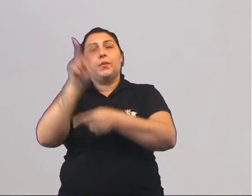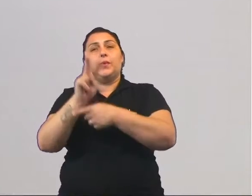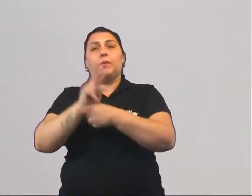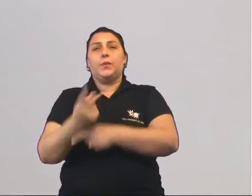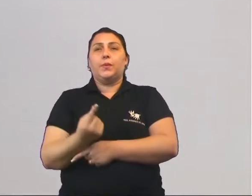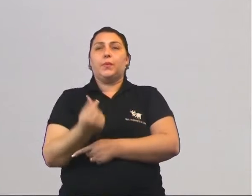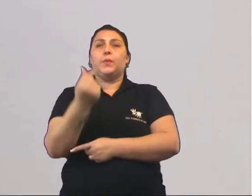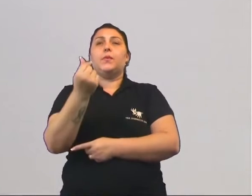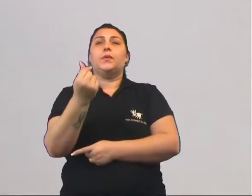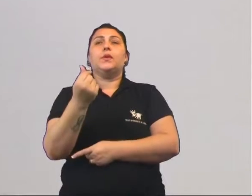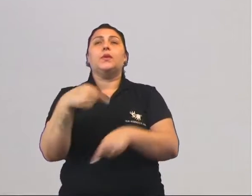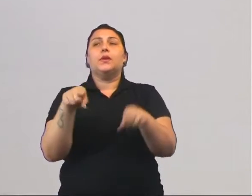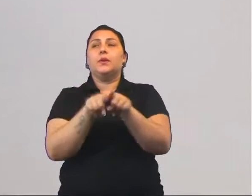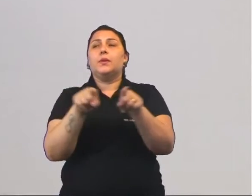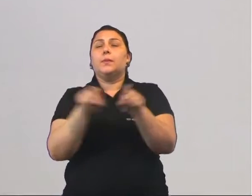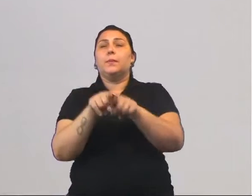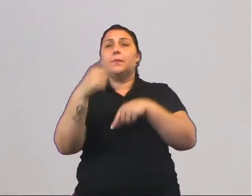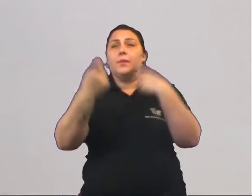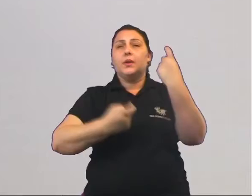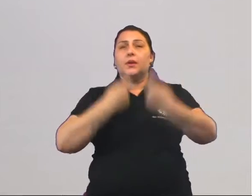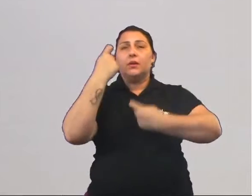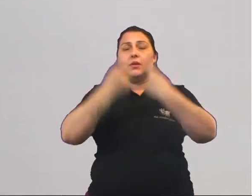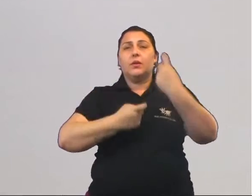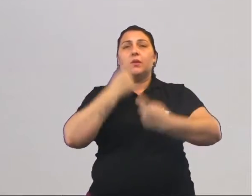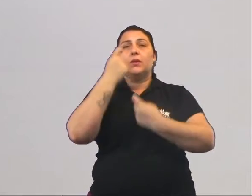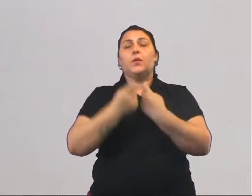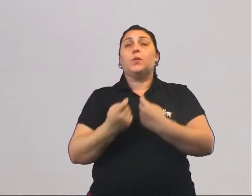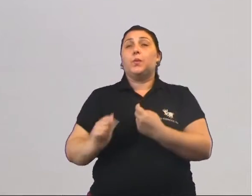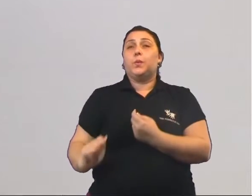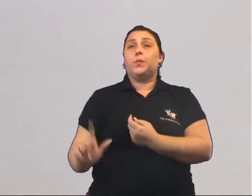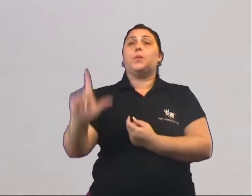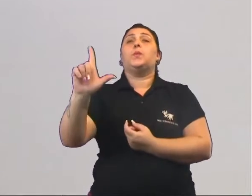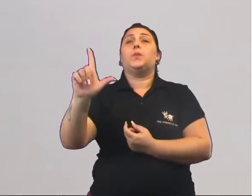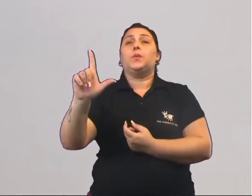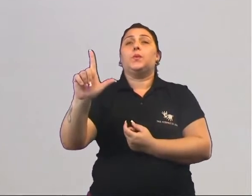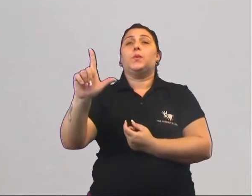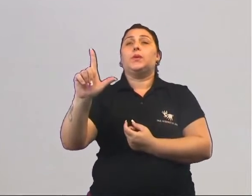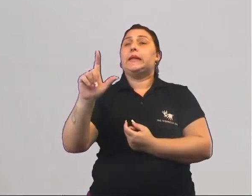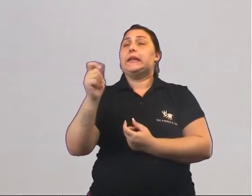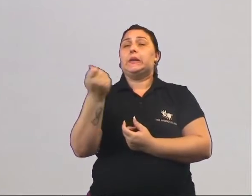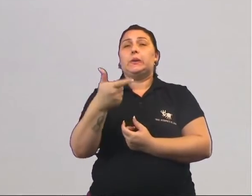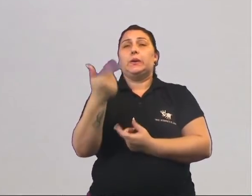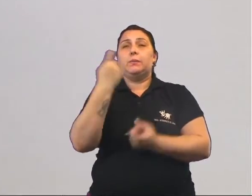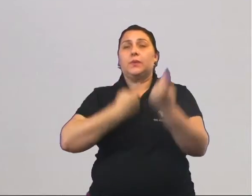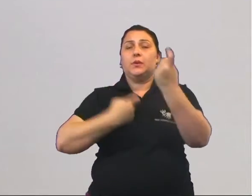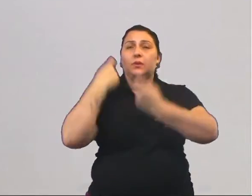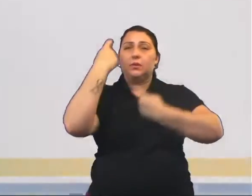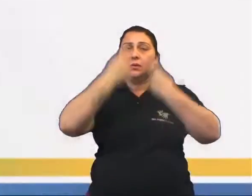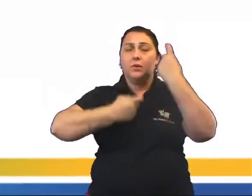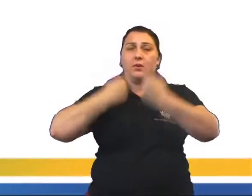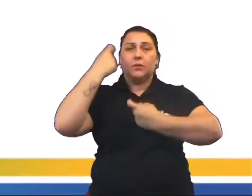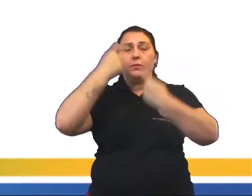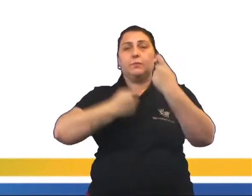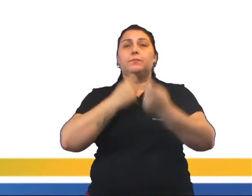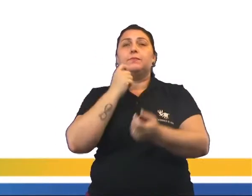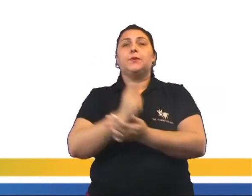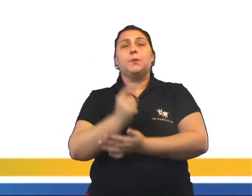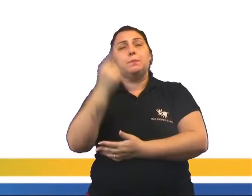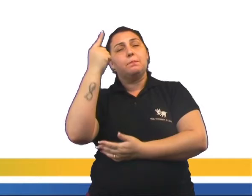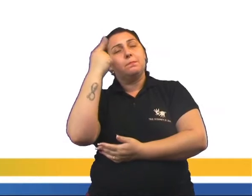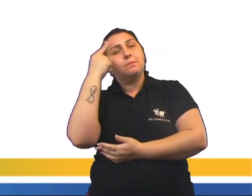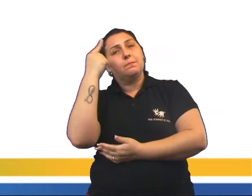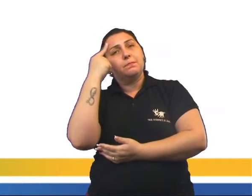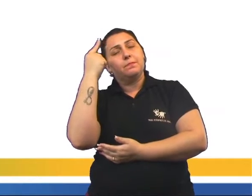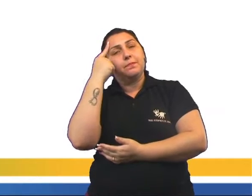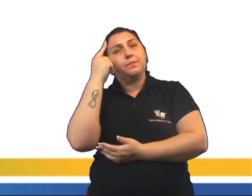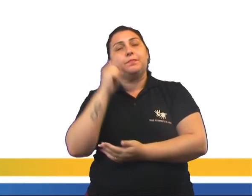do agronegócio, eles estão mais preocupados aí com a questão do lucro, né? Eles não estão preocupados tanto com a questão aí de pensar um pouco